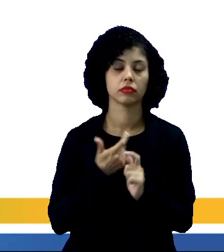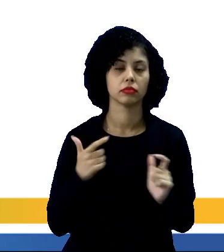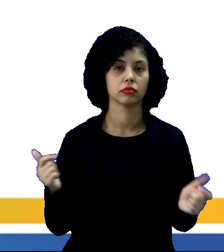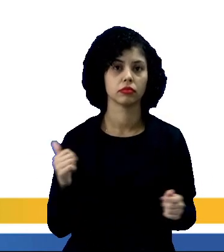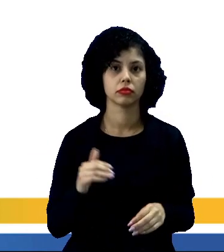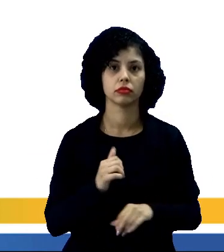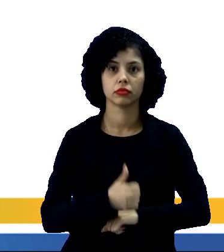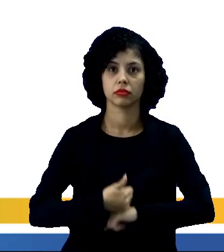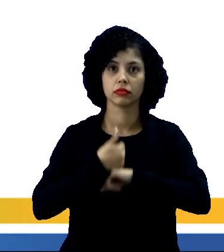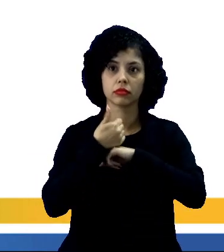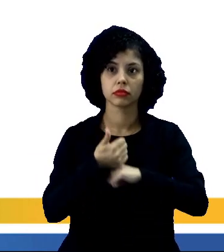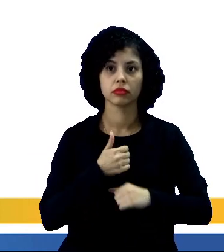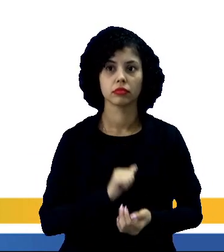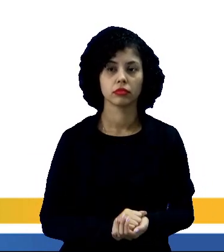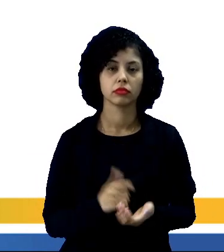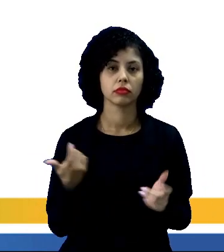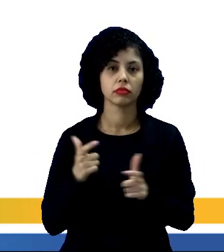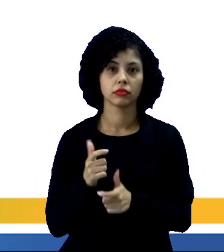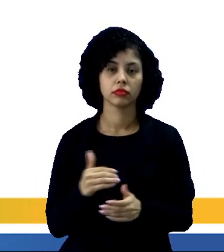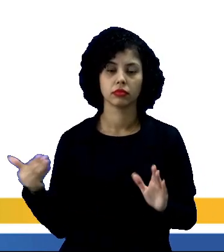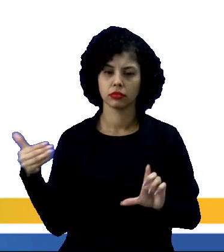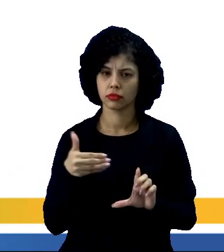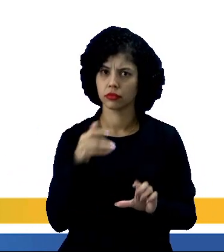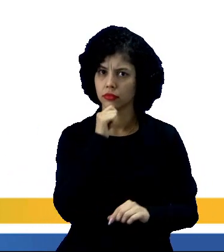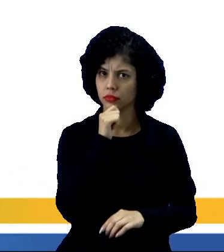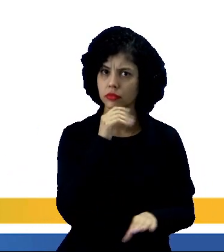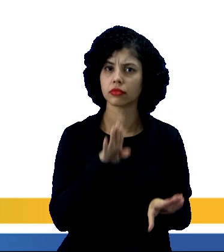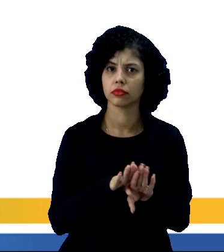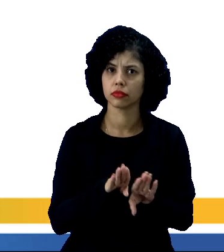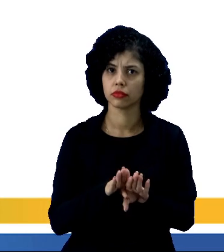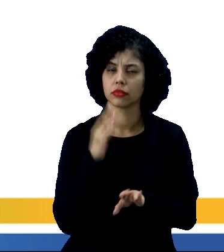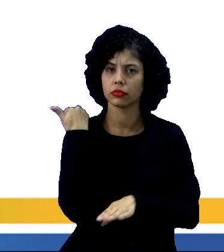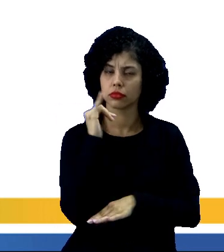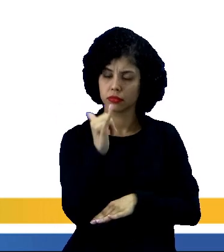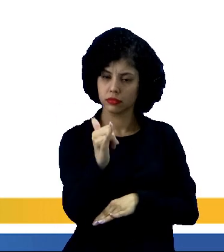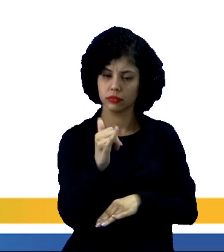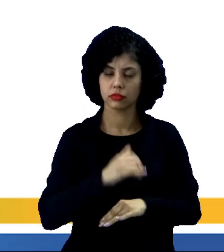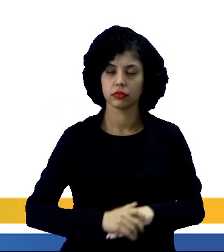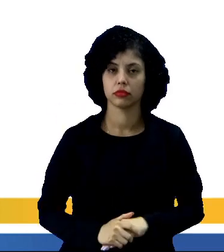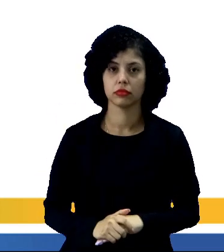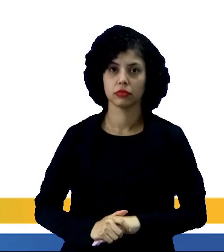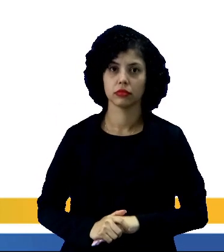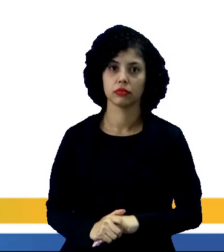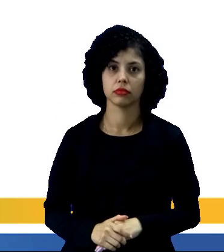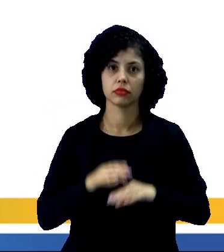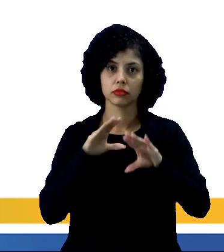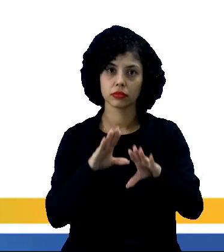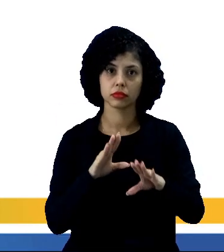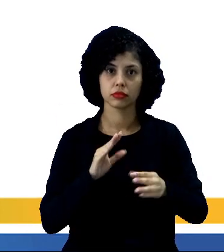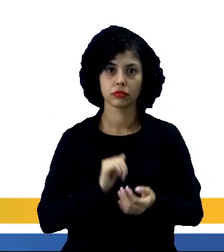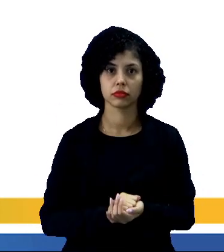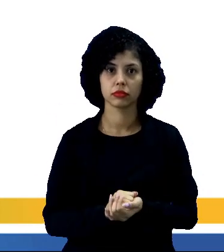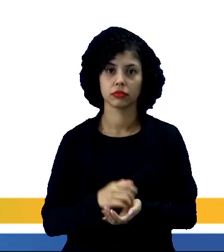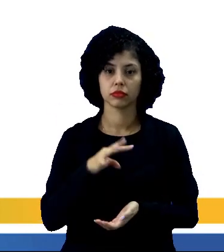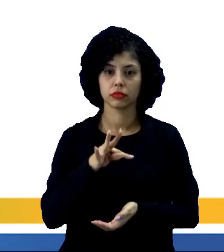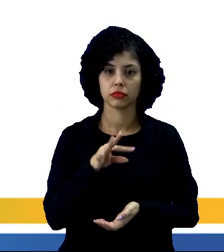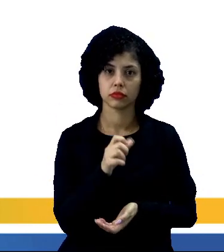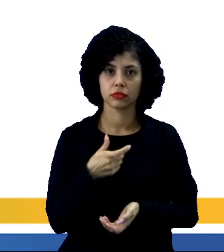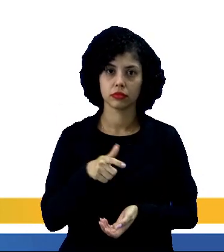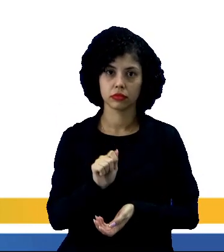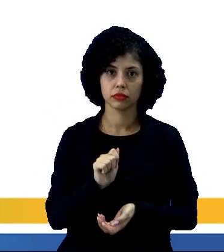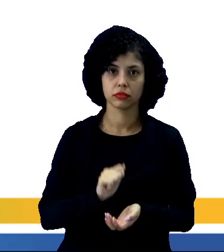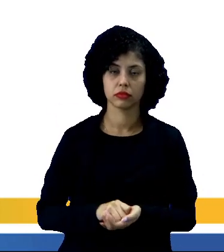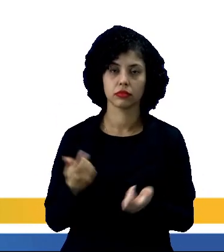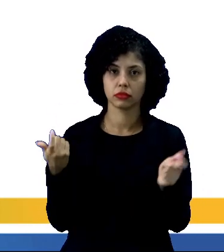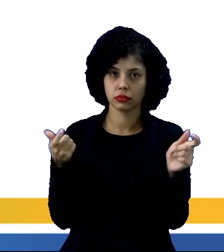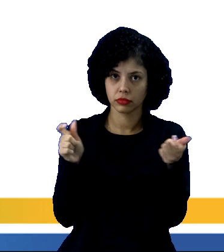da menor interferência de ruído e de interferência eletromagnética, tá? Isso aí é a taxa maior, beleza?